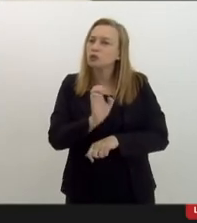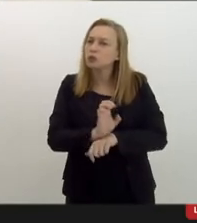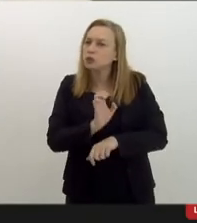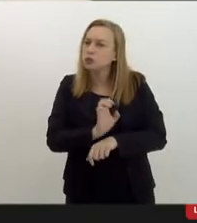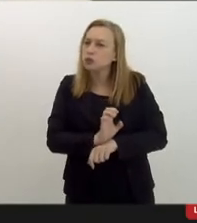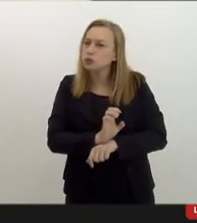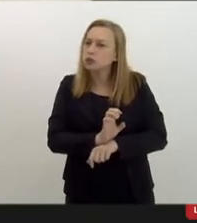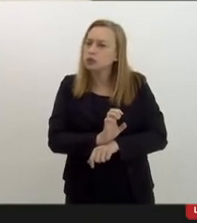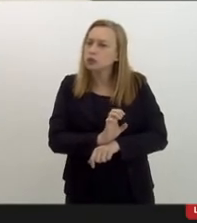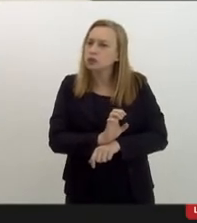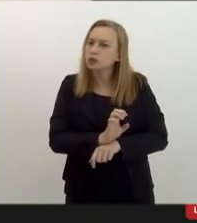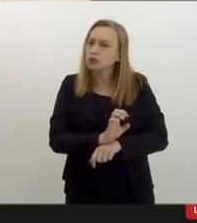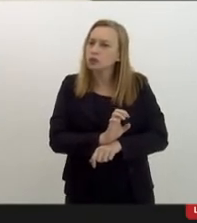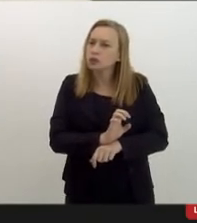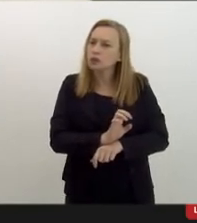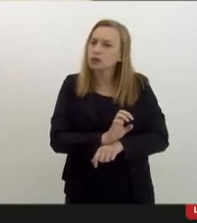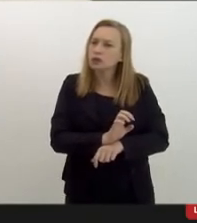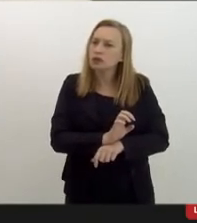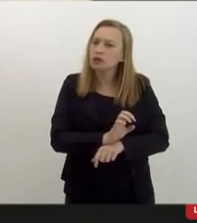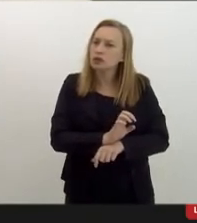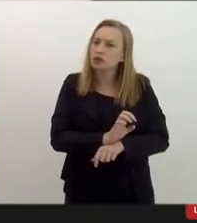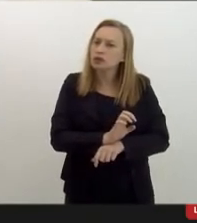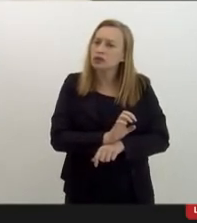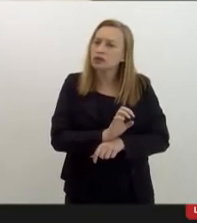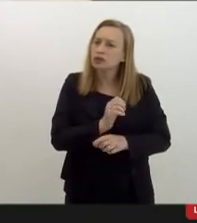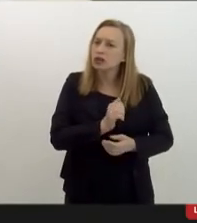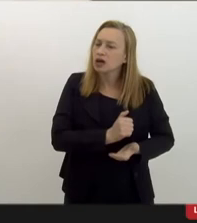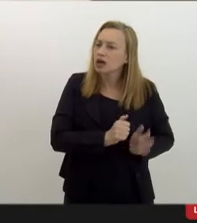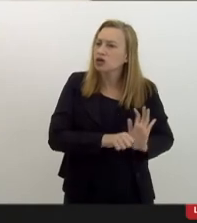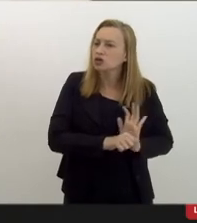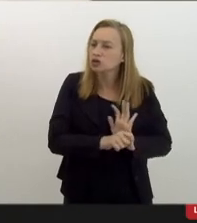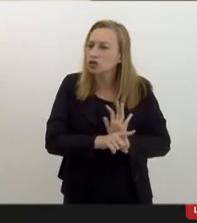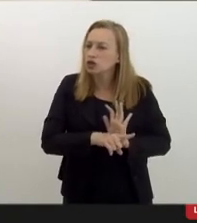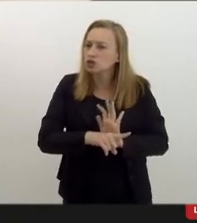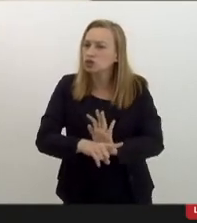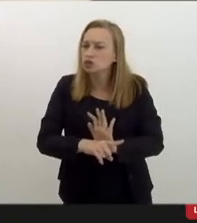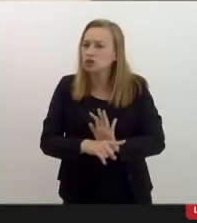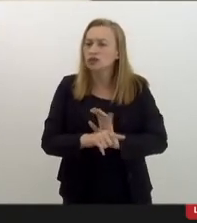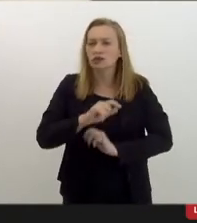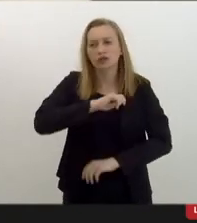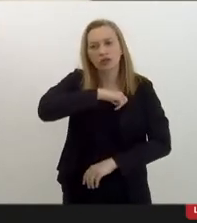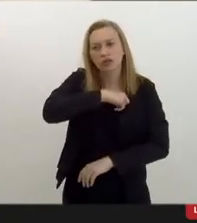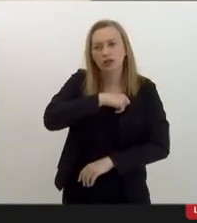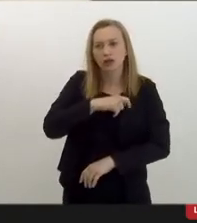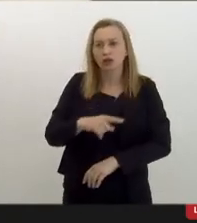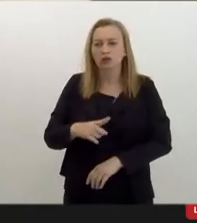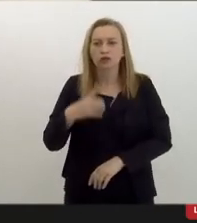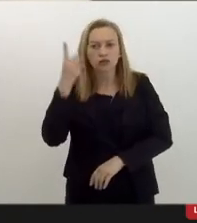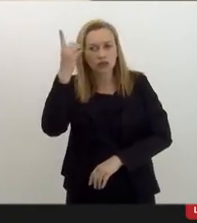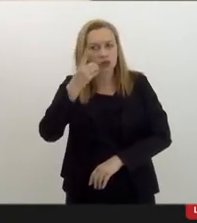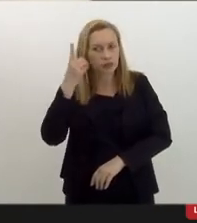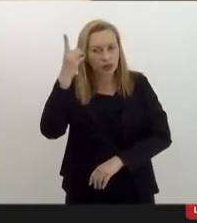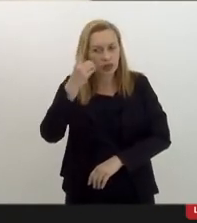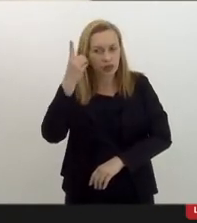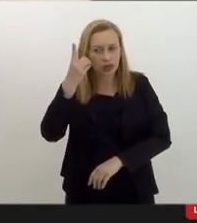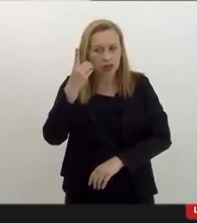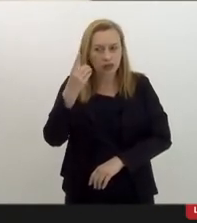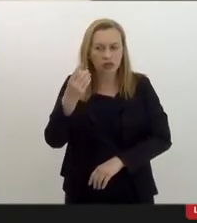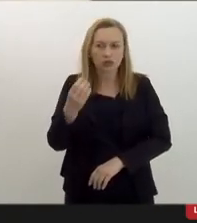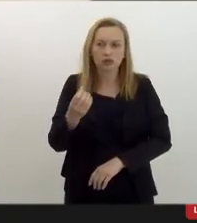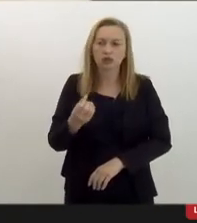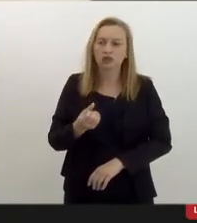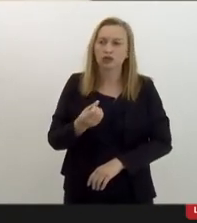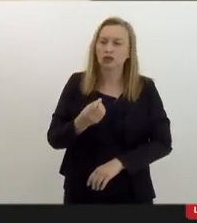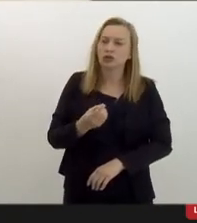nós estamos recuperação fiscal os parlamentares e É verdade